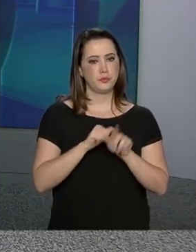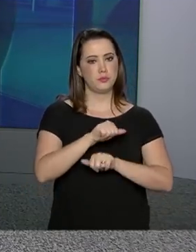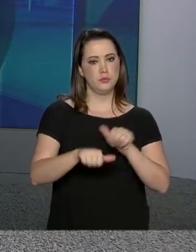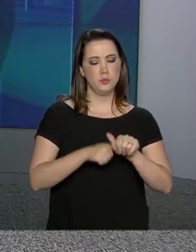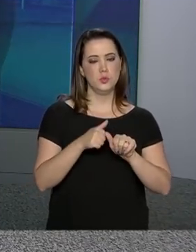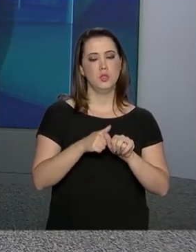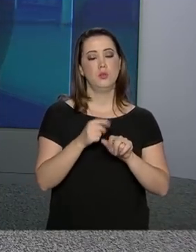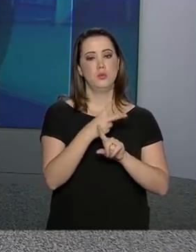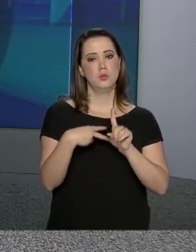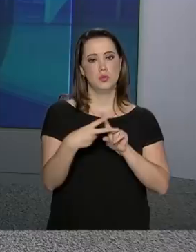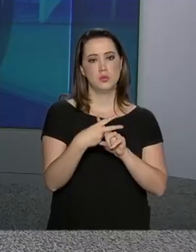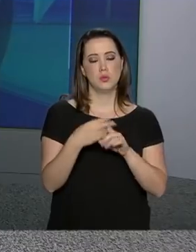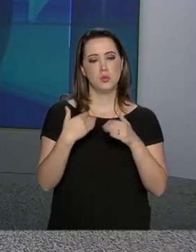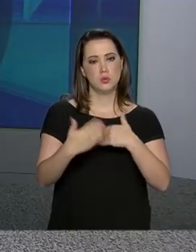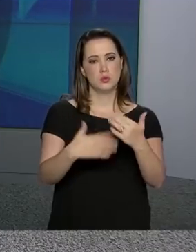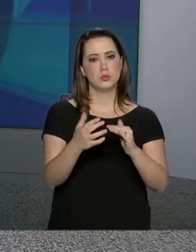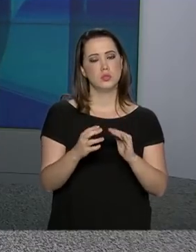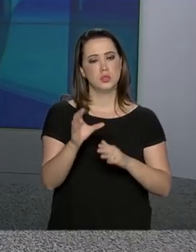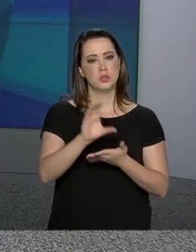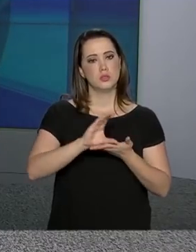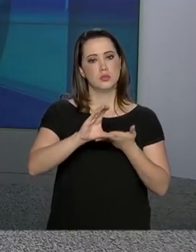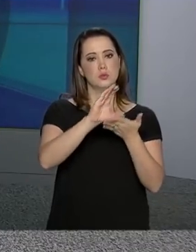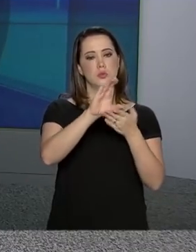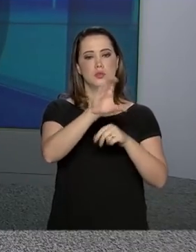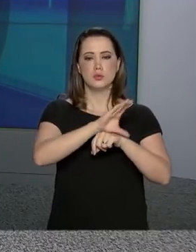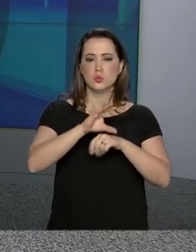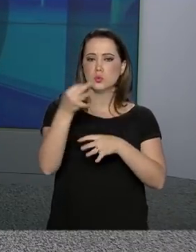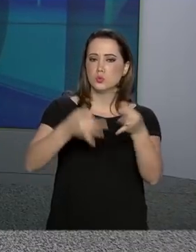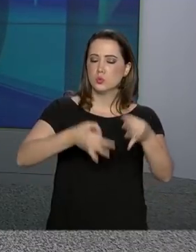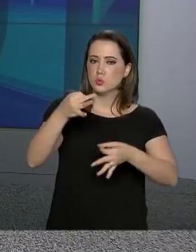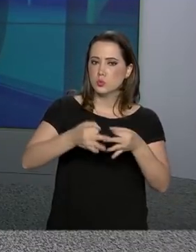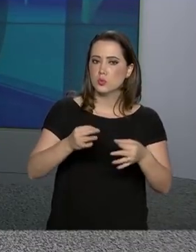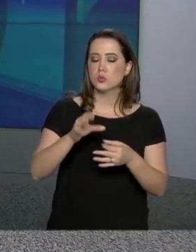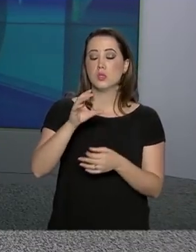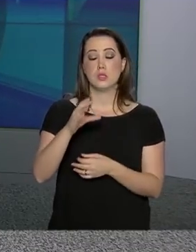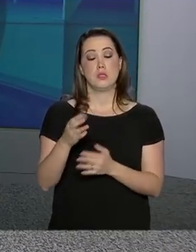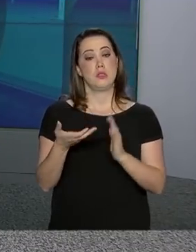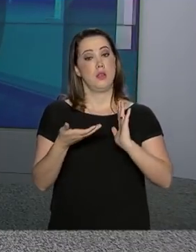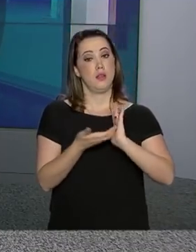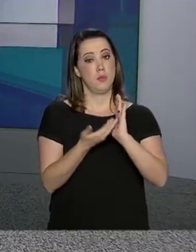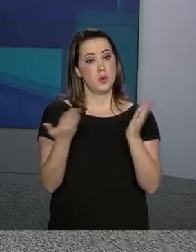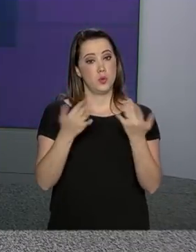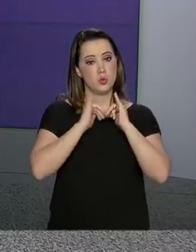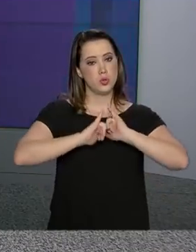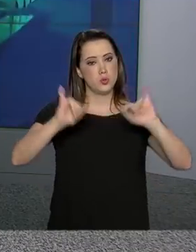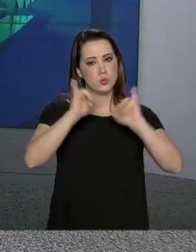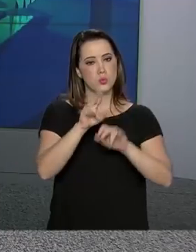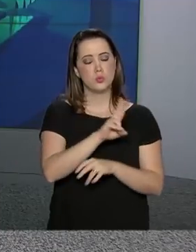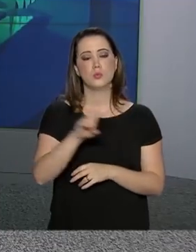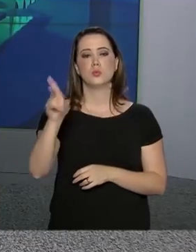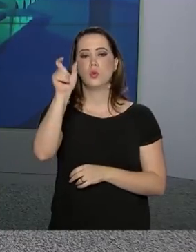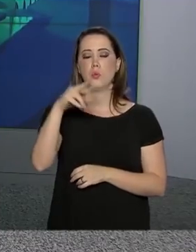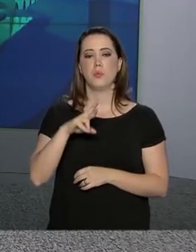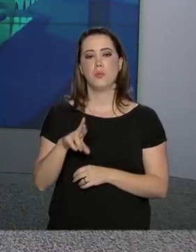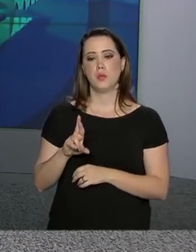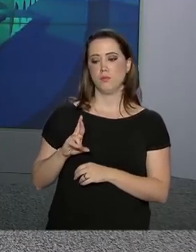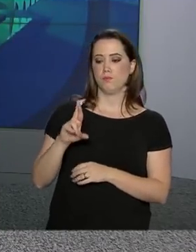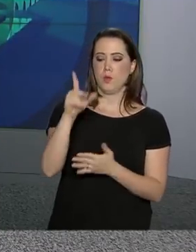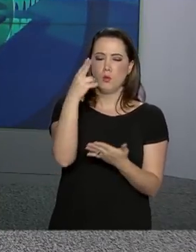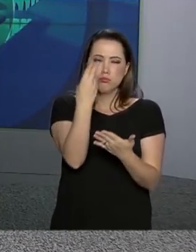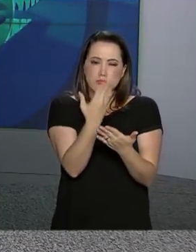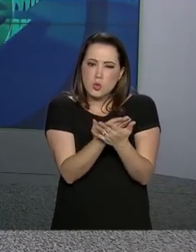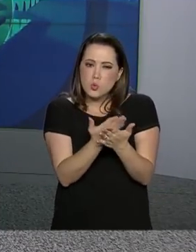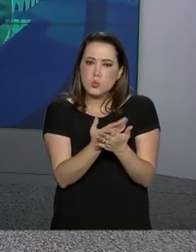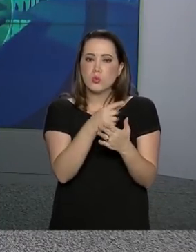da Previdência segue na Comissão de Constituição e Justiça da Câmara dos Deputados, que hoje anunciou o nome do relator. O escolhido para analisar